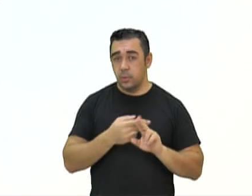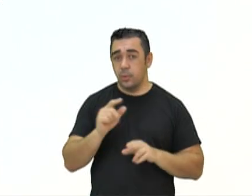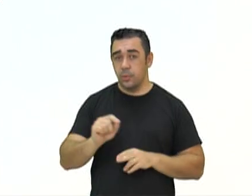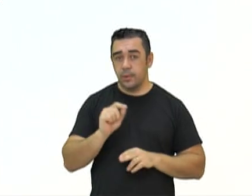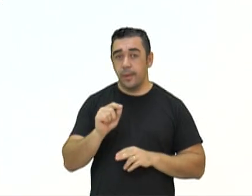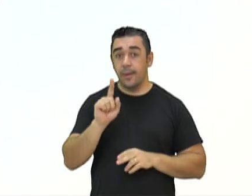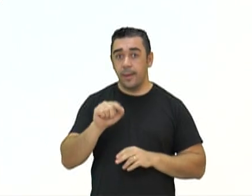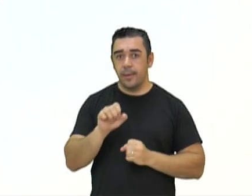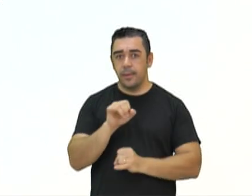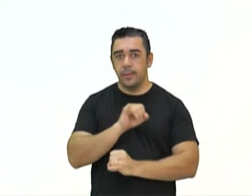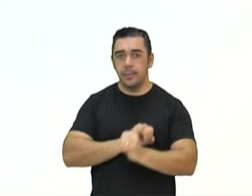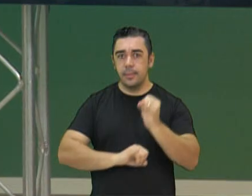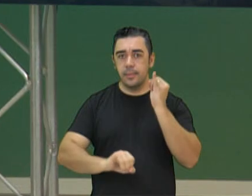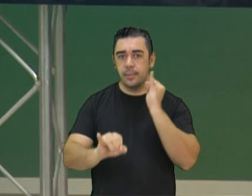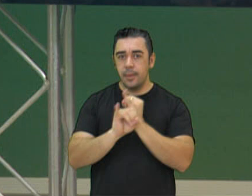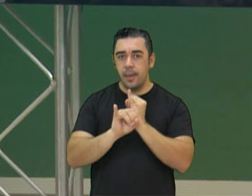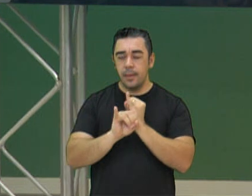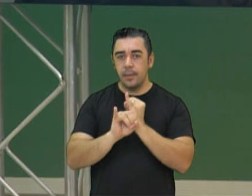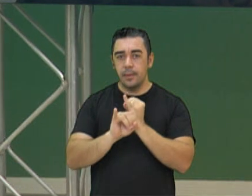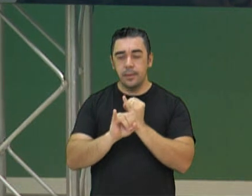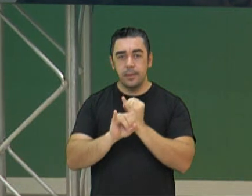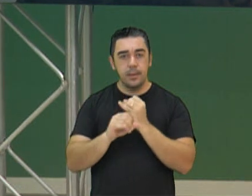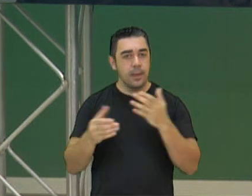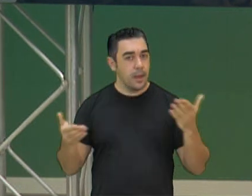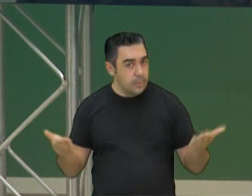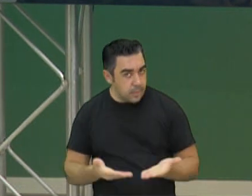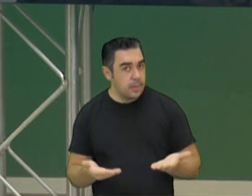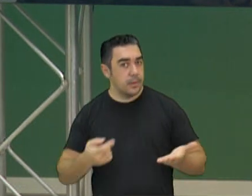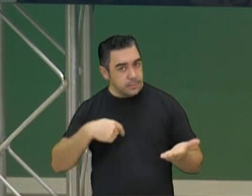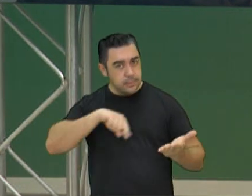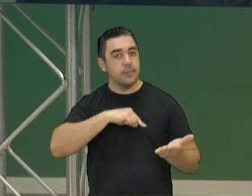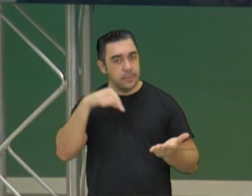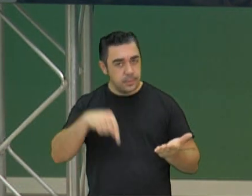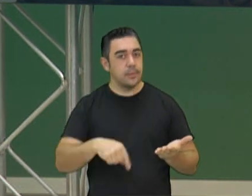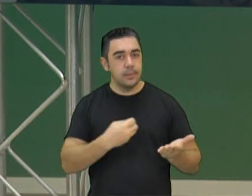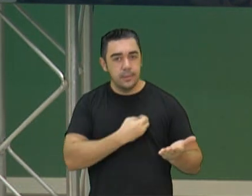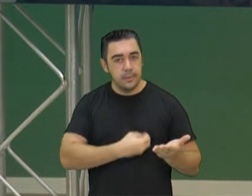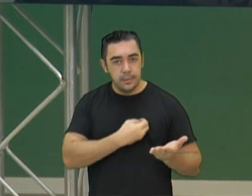a internet. Não estamos nela nesse exato momento.